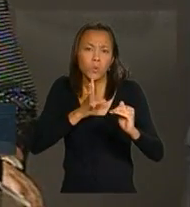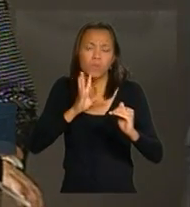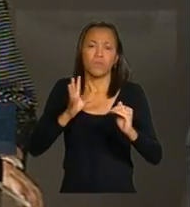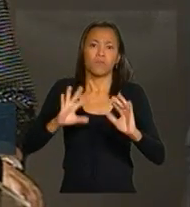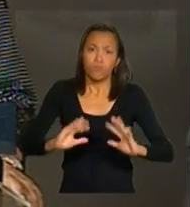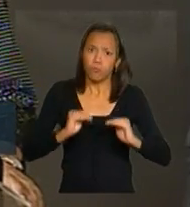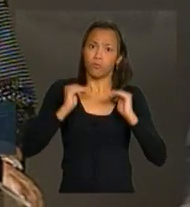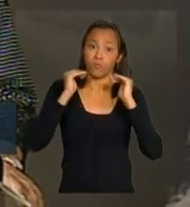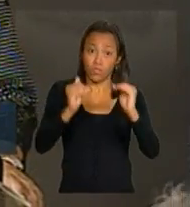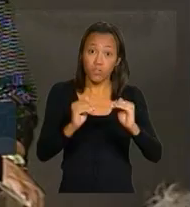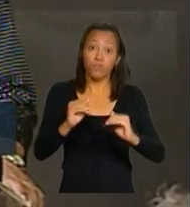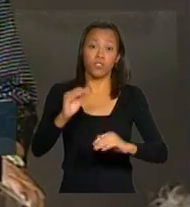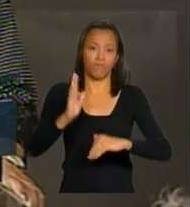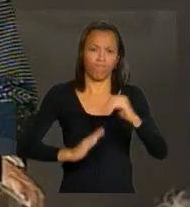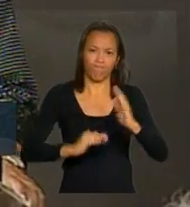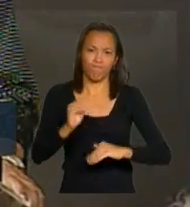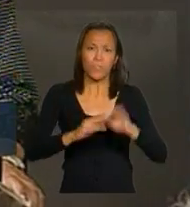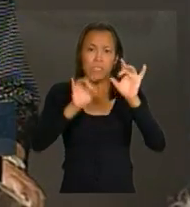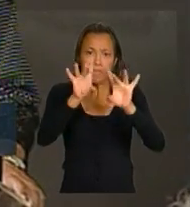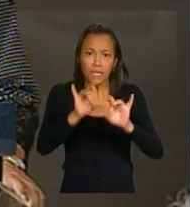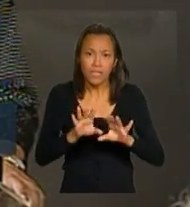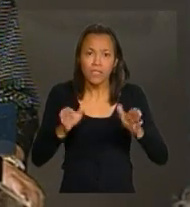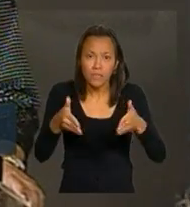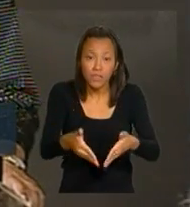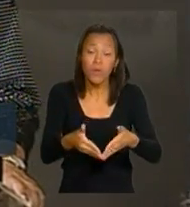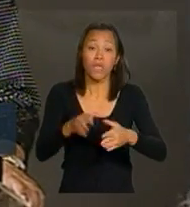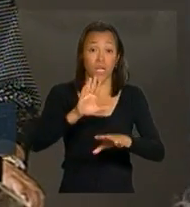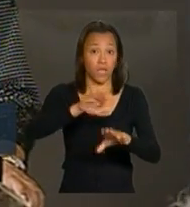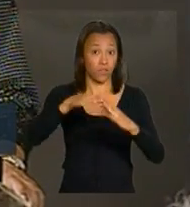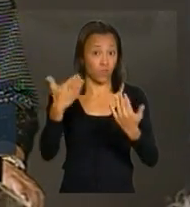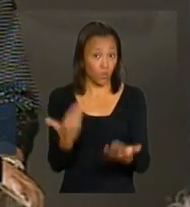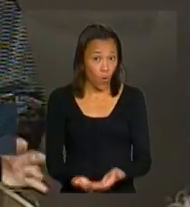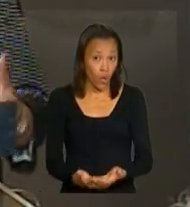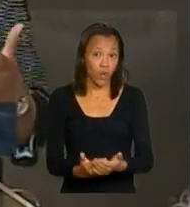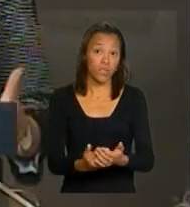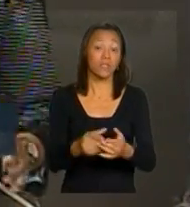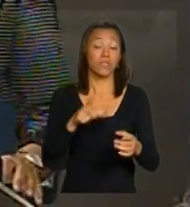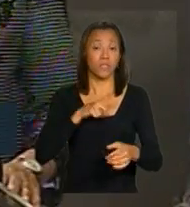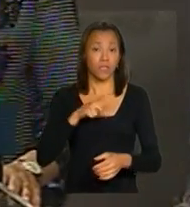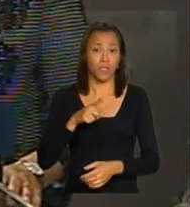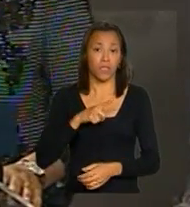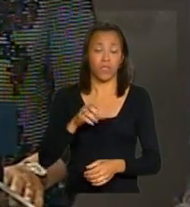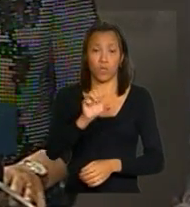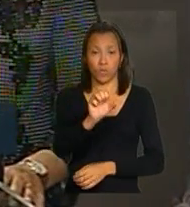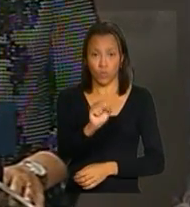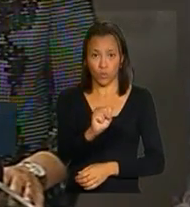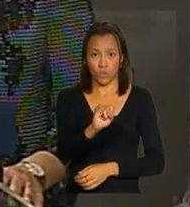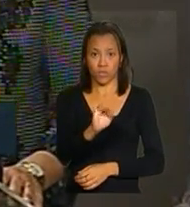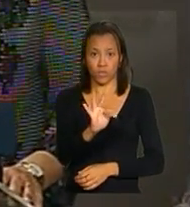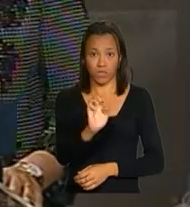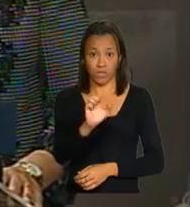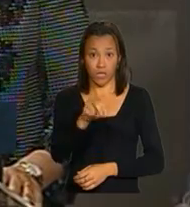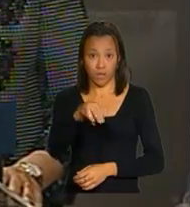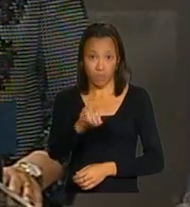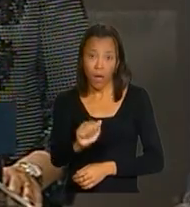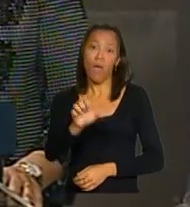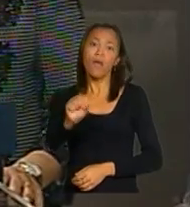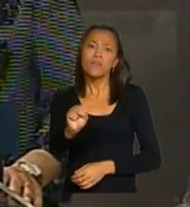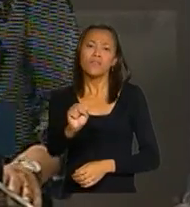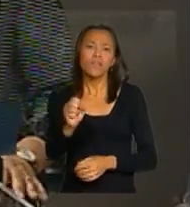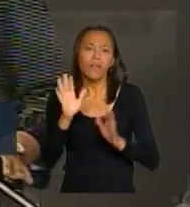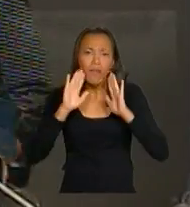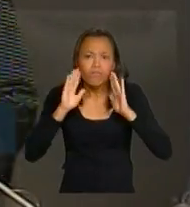capacidade de especialização que as escolas do Sistema S estavam evidenciando, porque